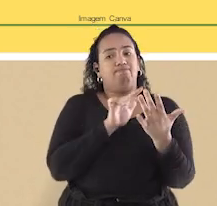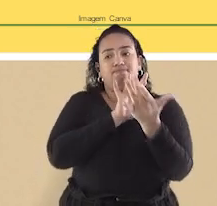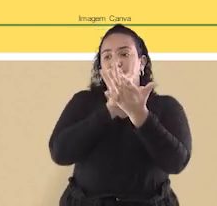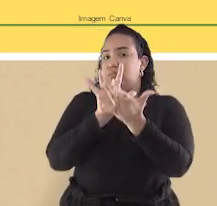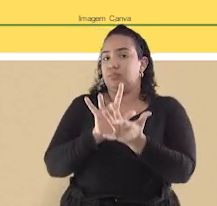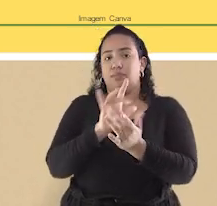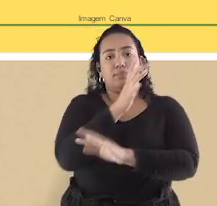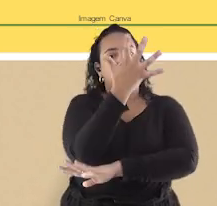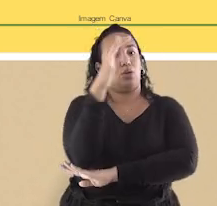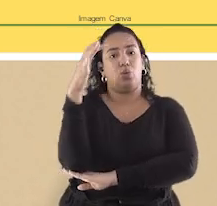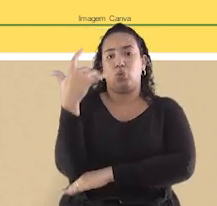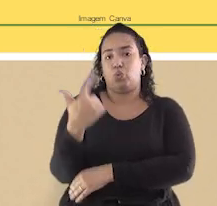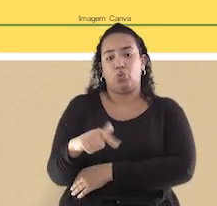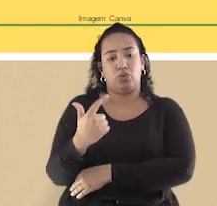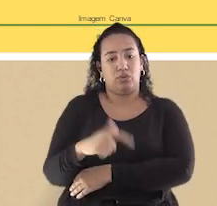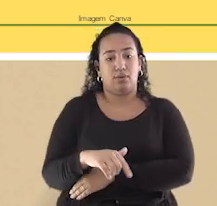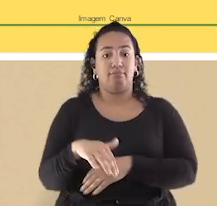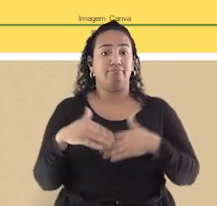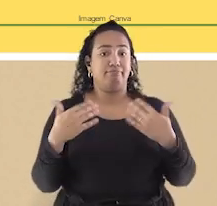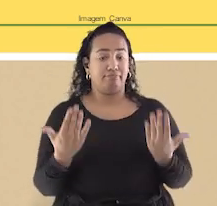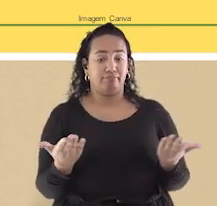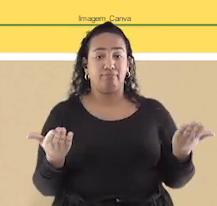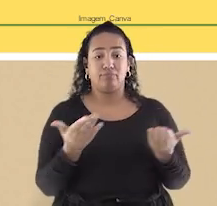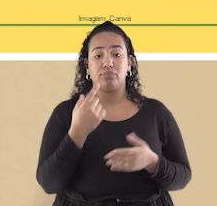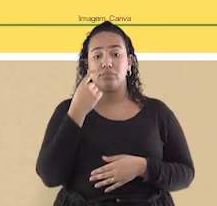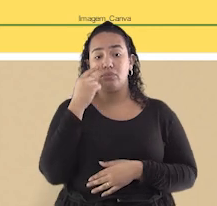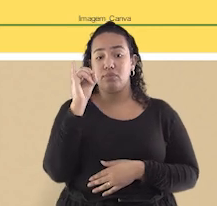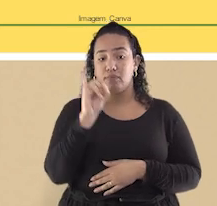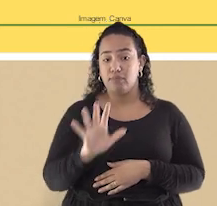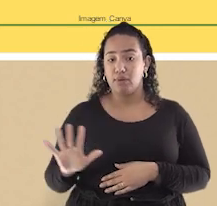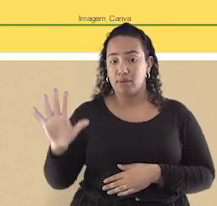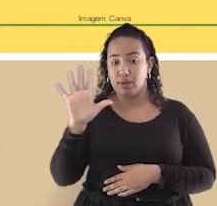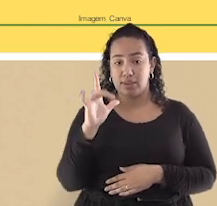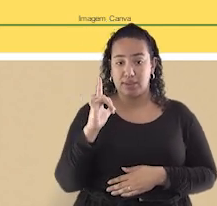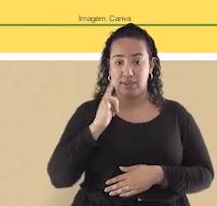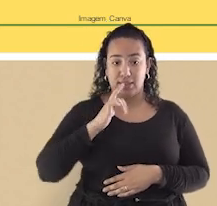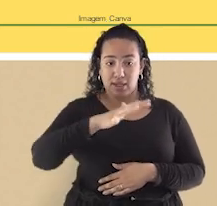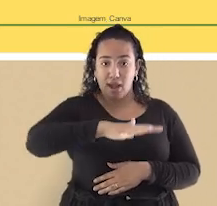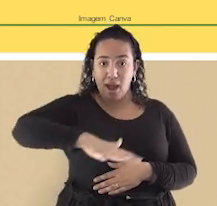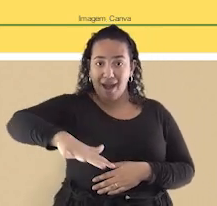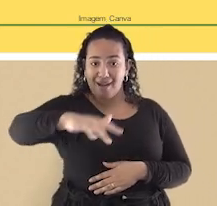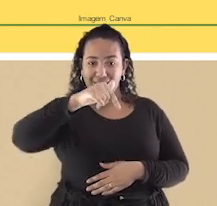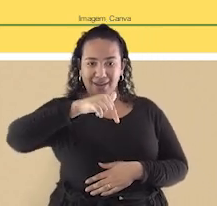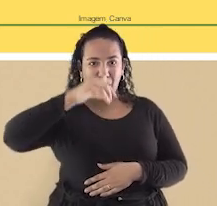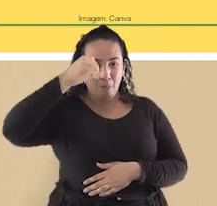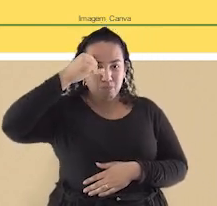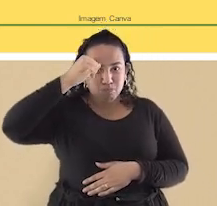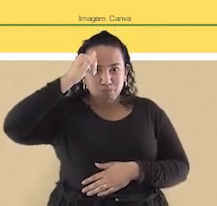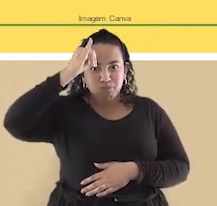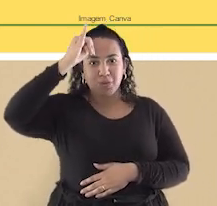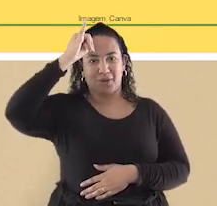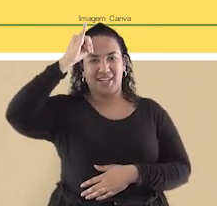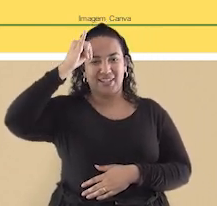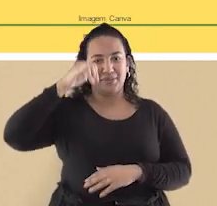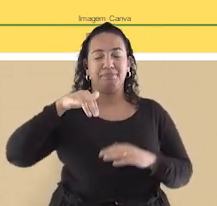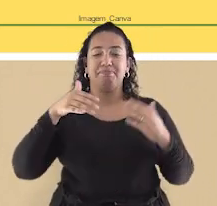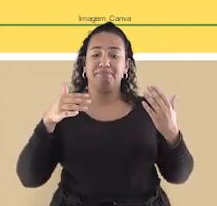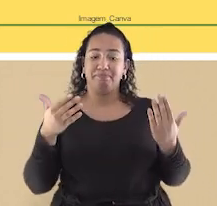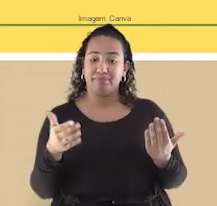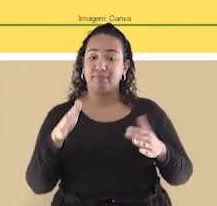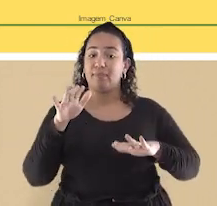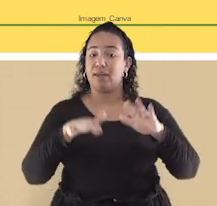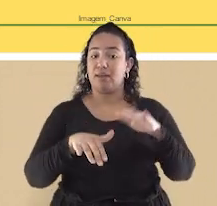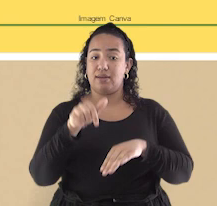tão próxima com os elementos da natureza. Nessa imagem, vocês podem observar um pasto com alguns bois.